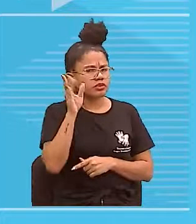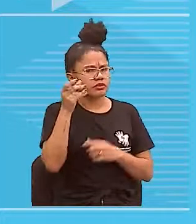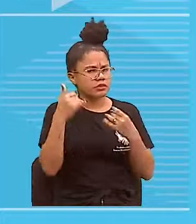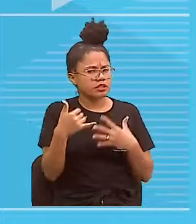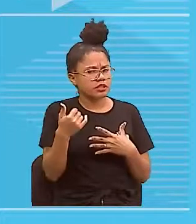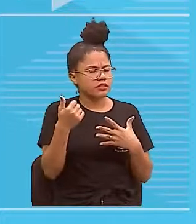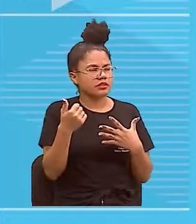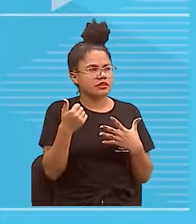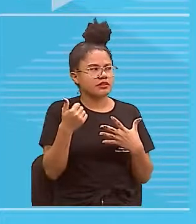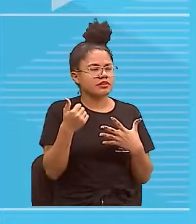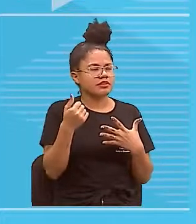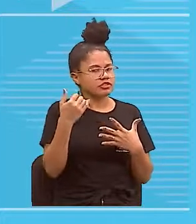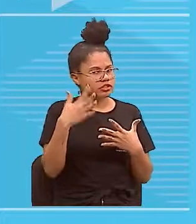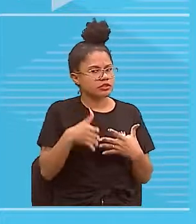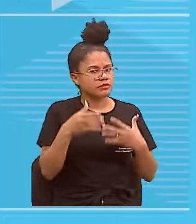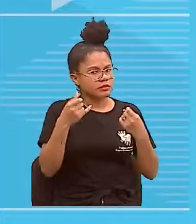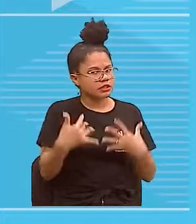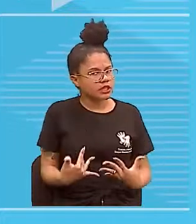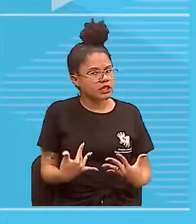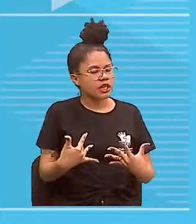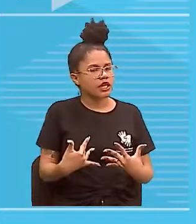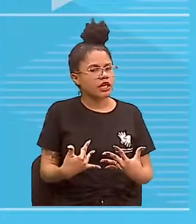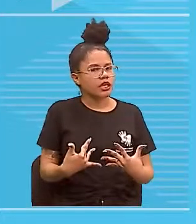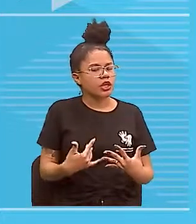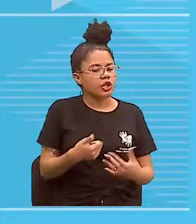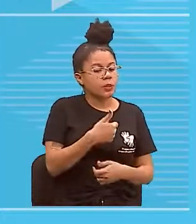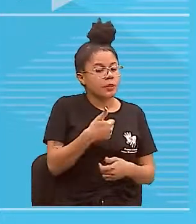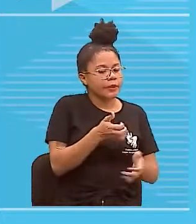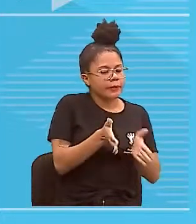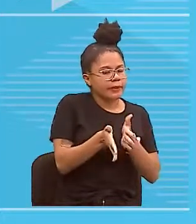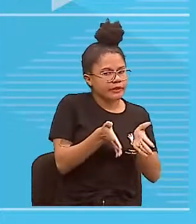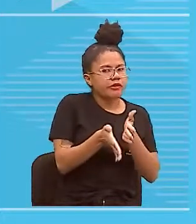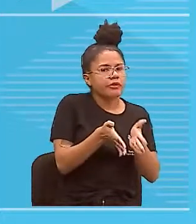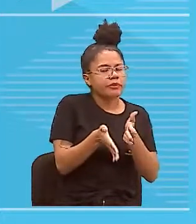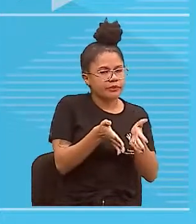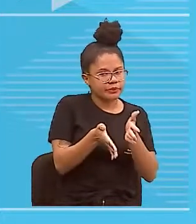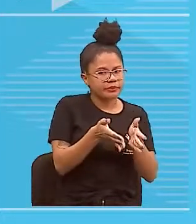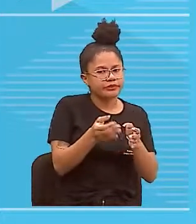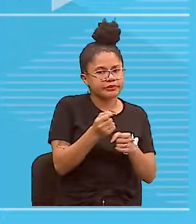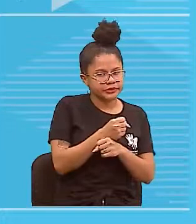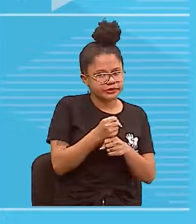na aliás desculpa no semestre passado né No primeiro semestre